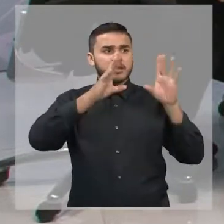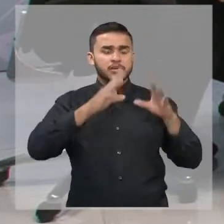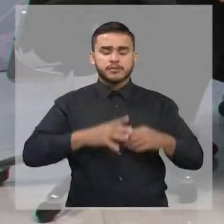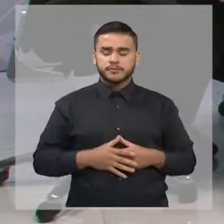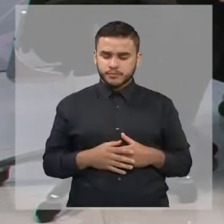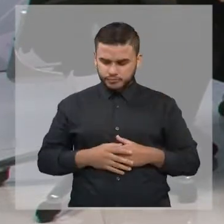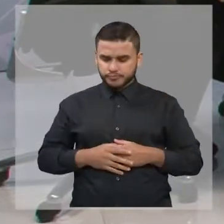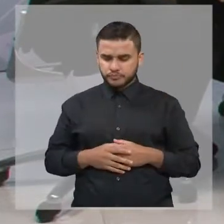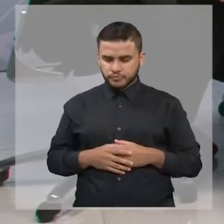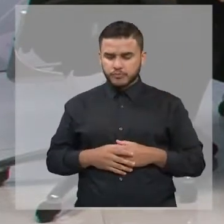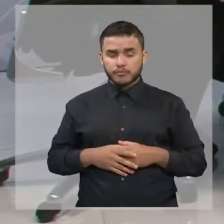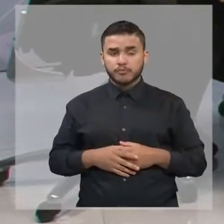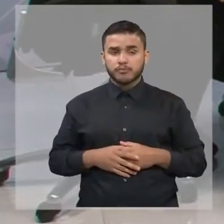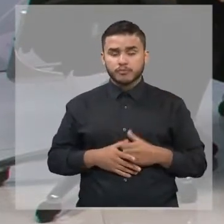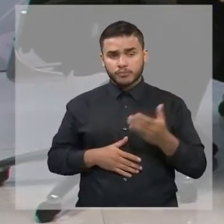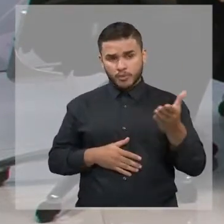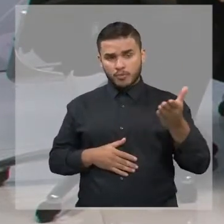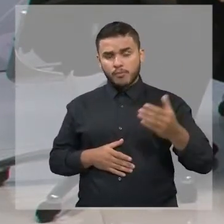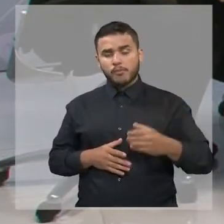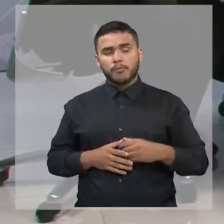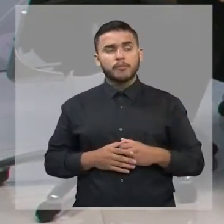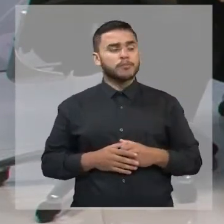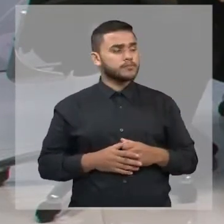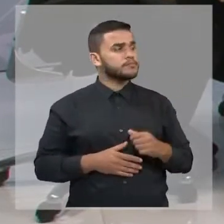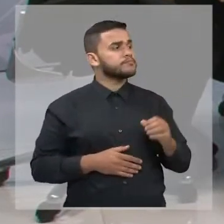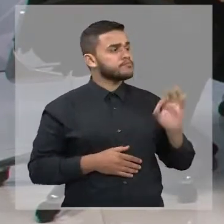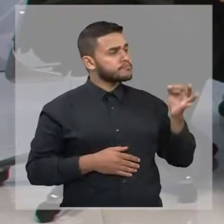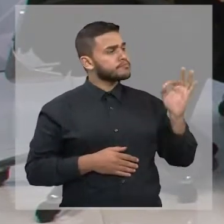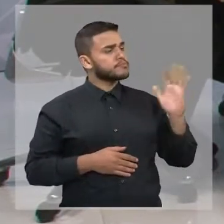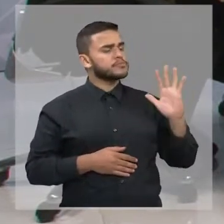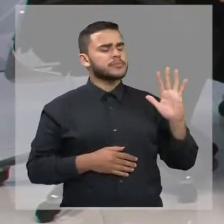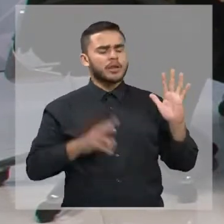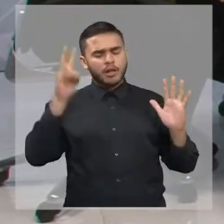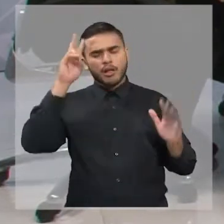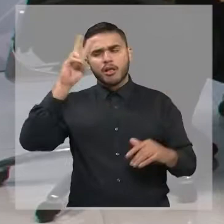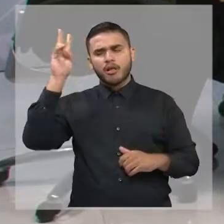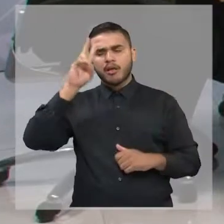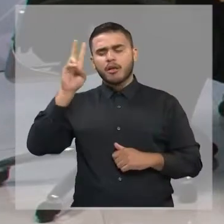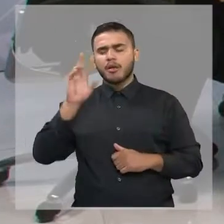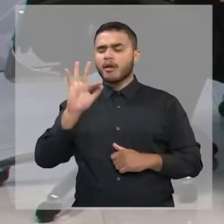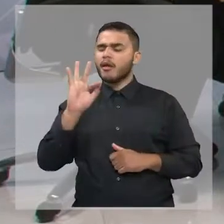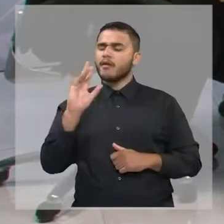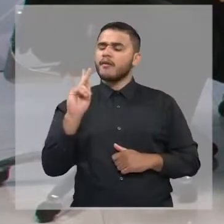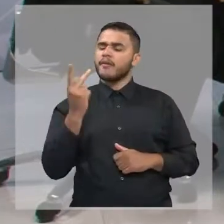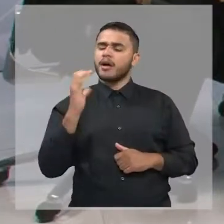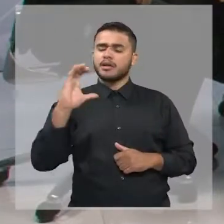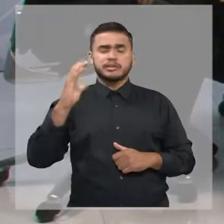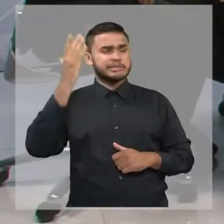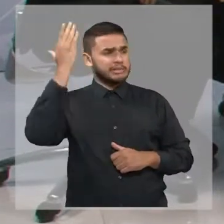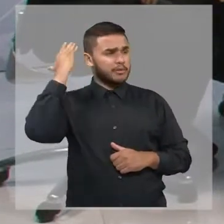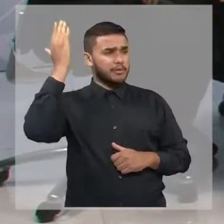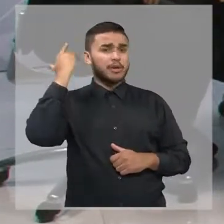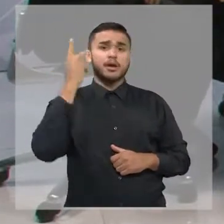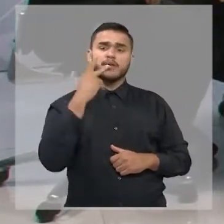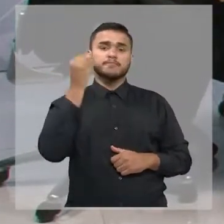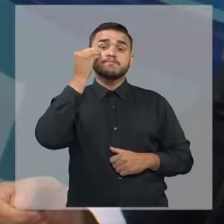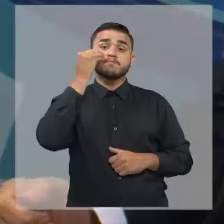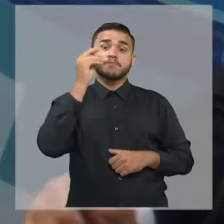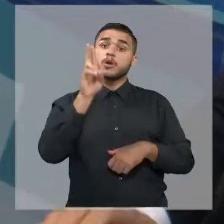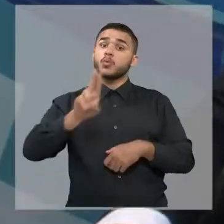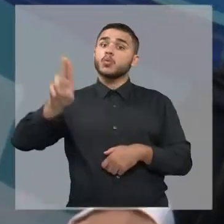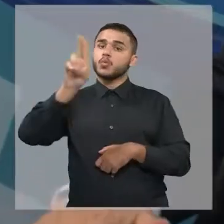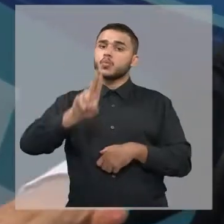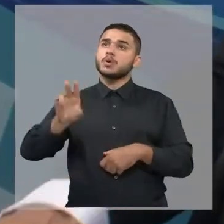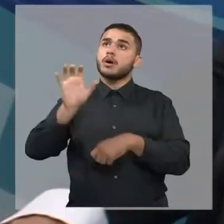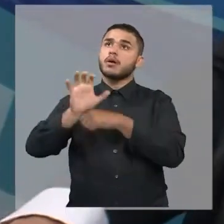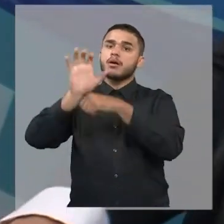Henrique Cardoso, né, houve, vamos dizer assim, uma tentativa real de se privatizar as universidades. Eu